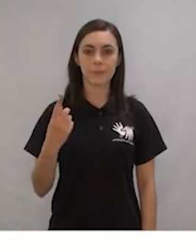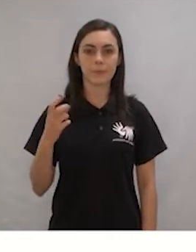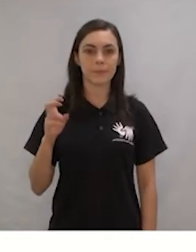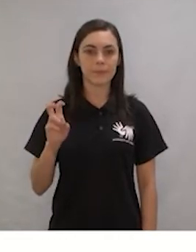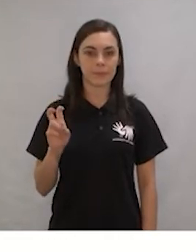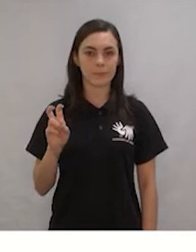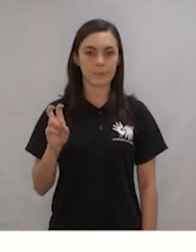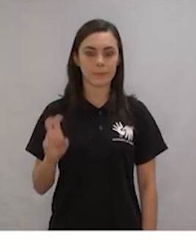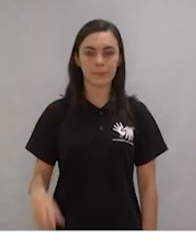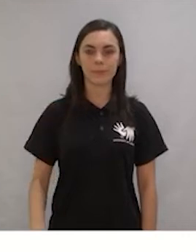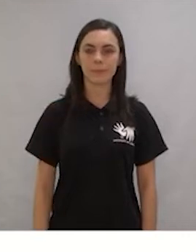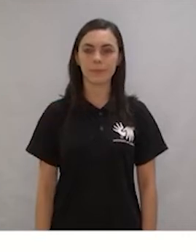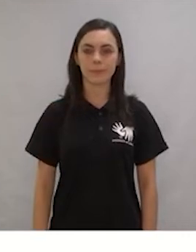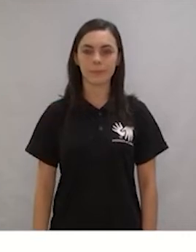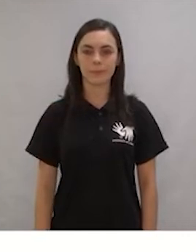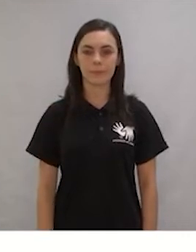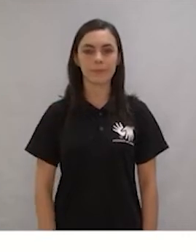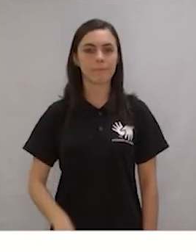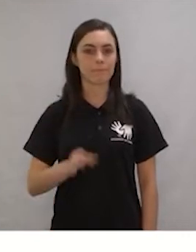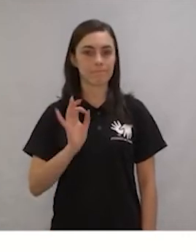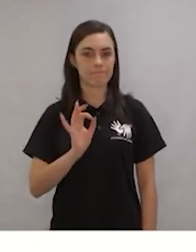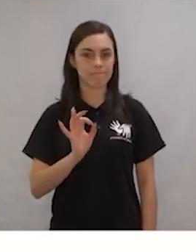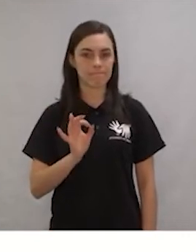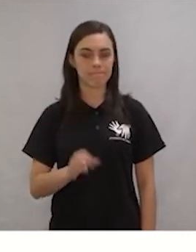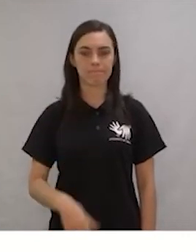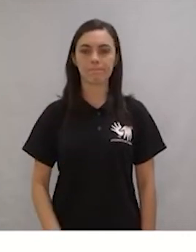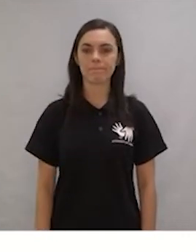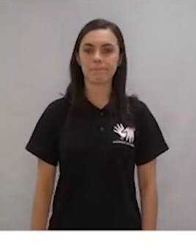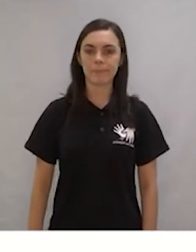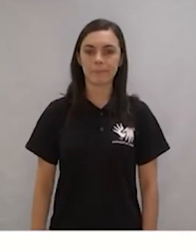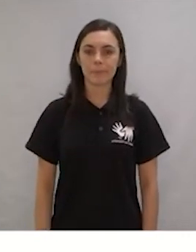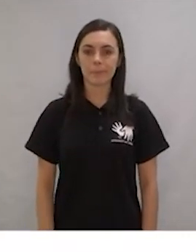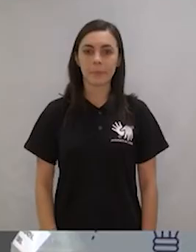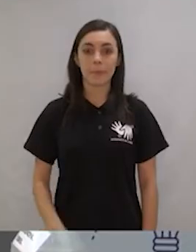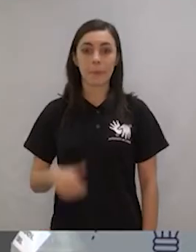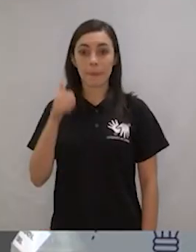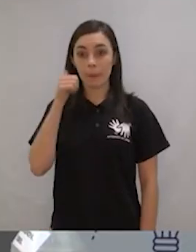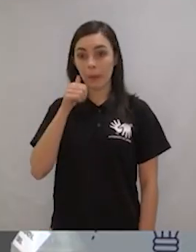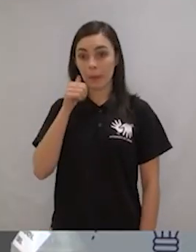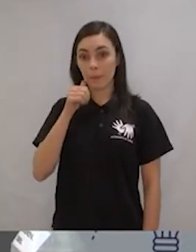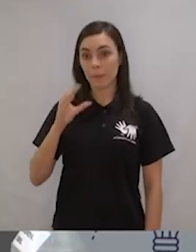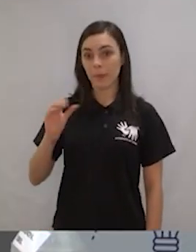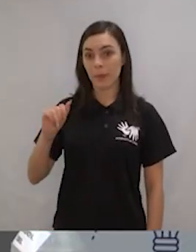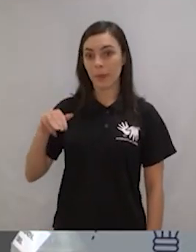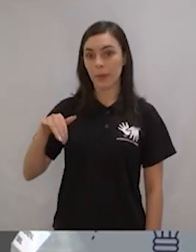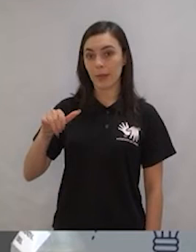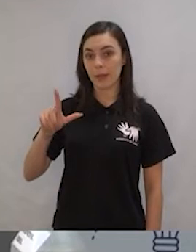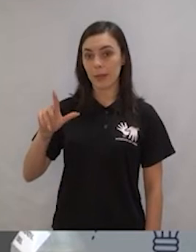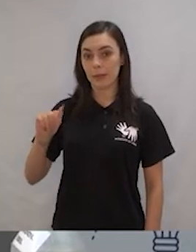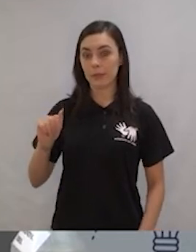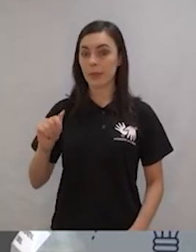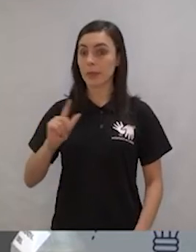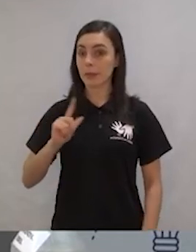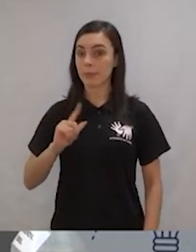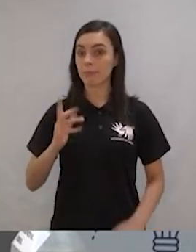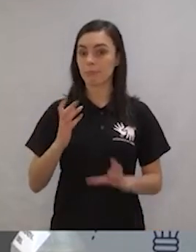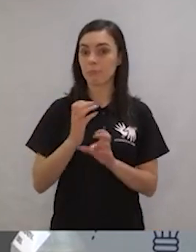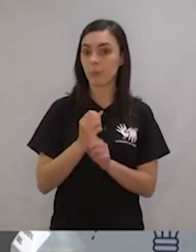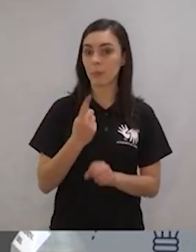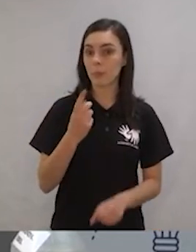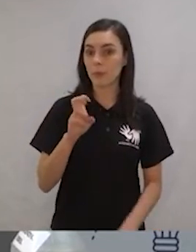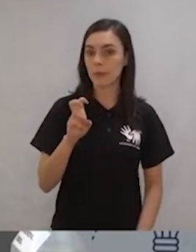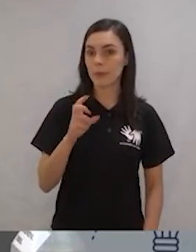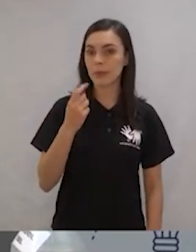14, 15. Muito bem. Então, Camila tem 15